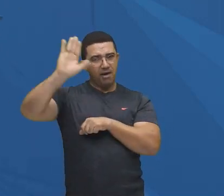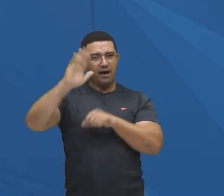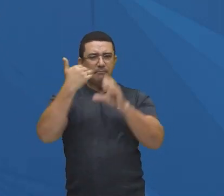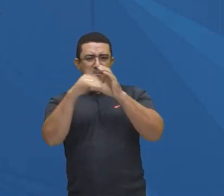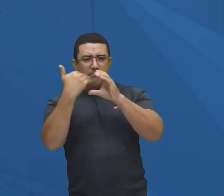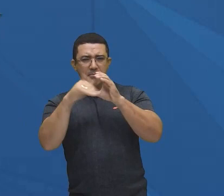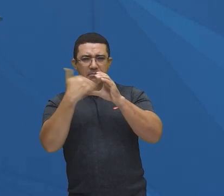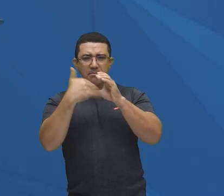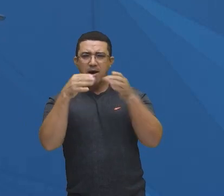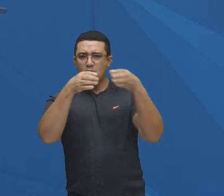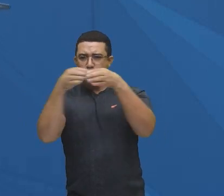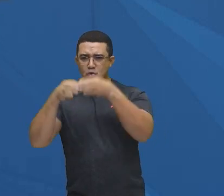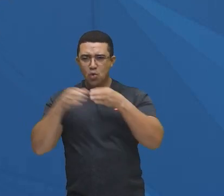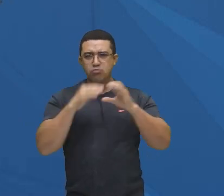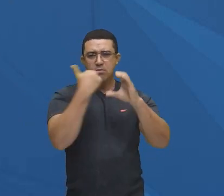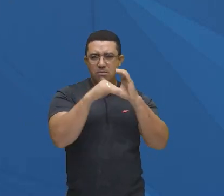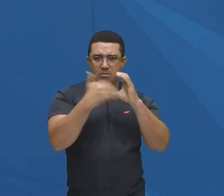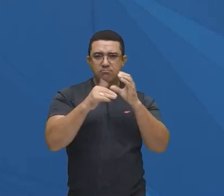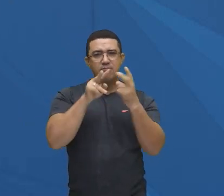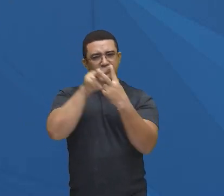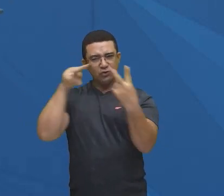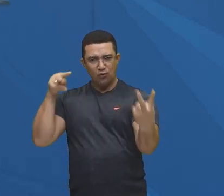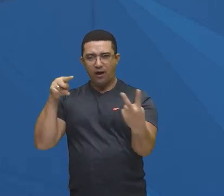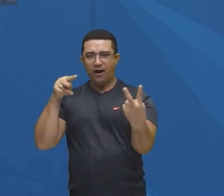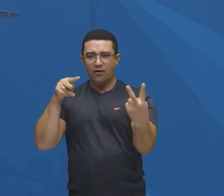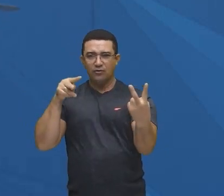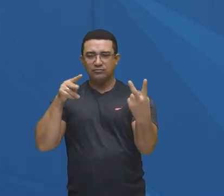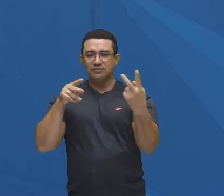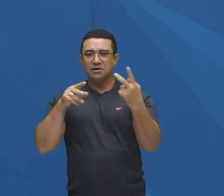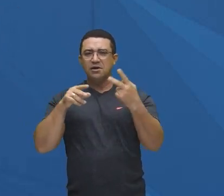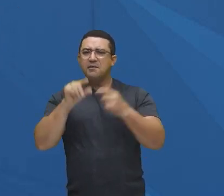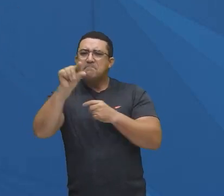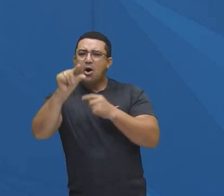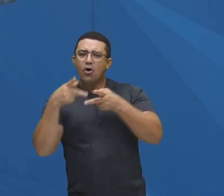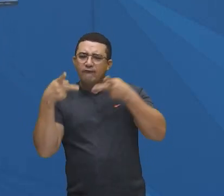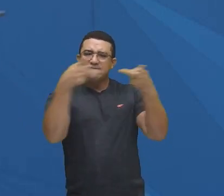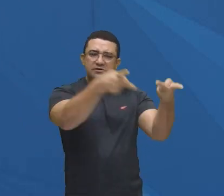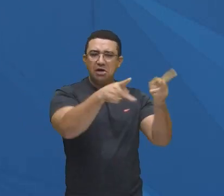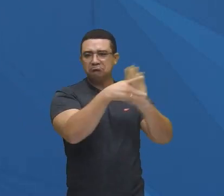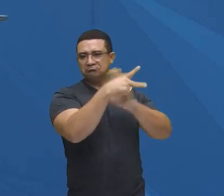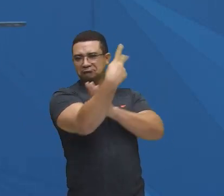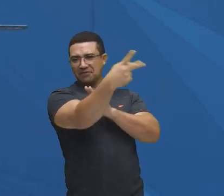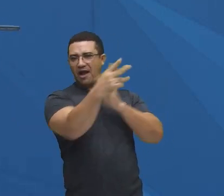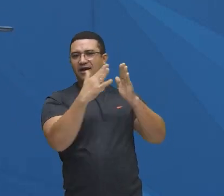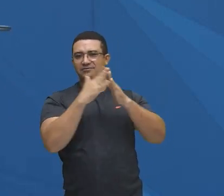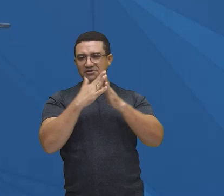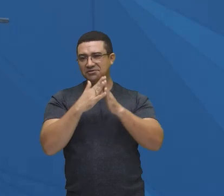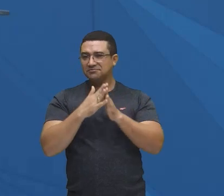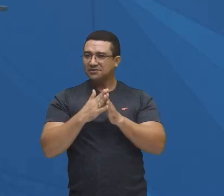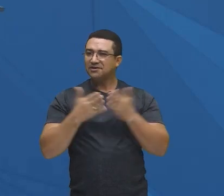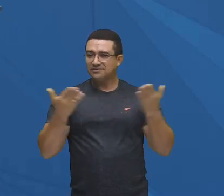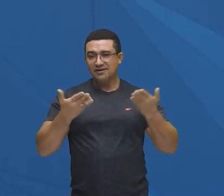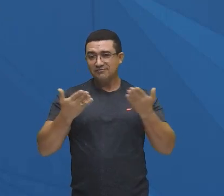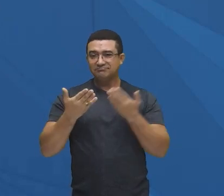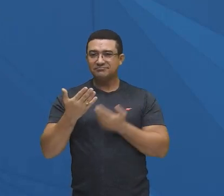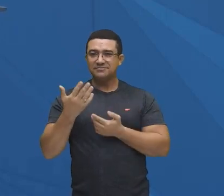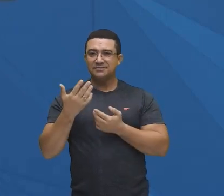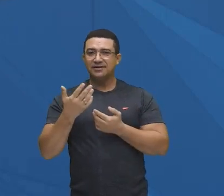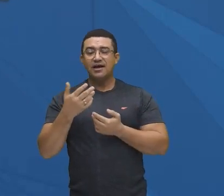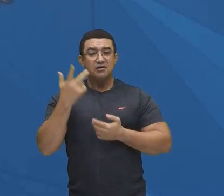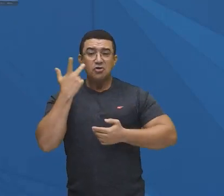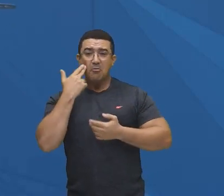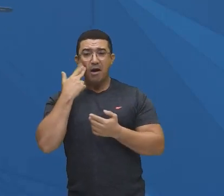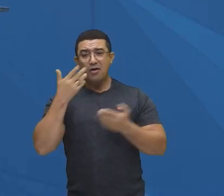né, pelos grupos de mensagem, do que eu visitando ela lá na casa dela, ela na minha, enfim. Isso é completamente